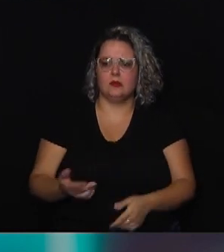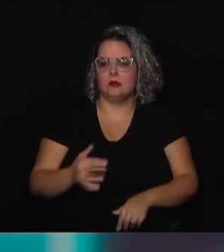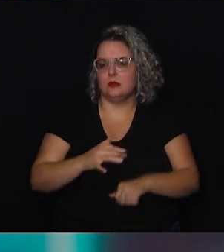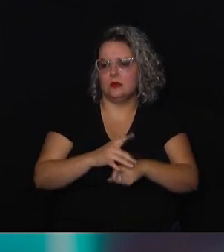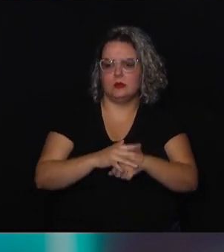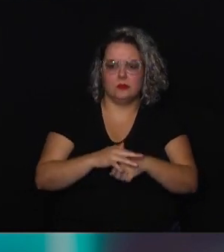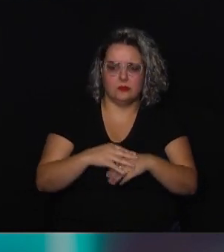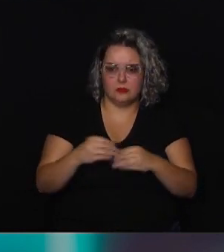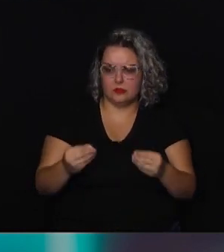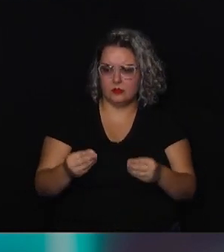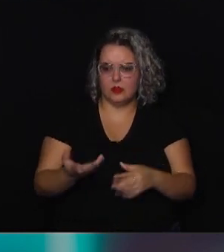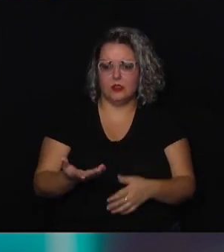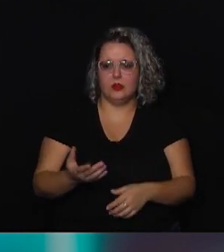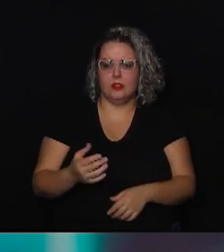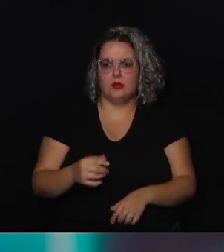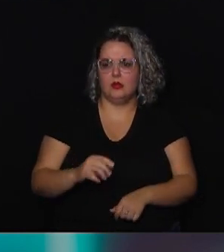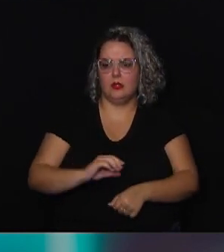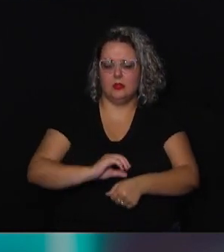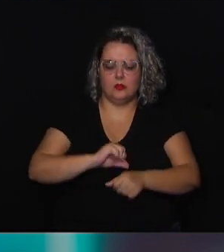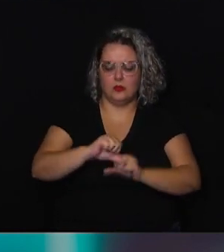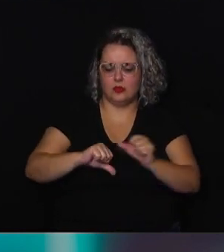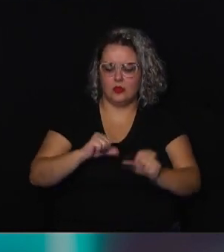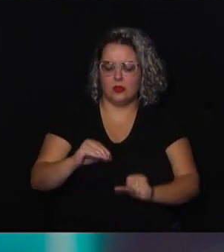curativos, procedimentos